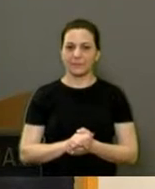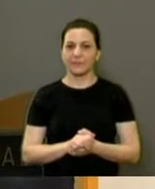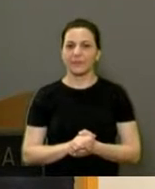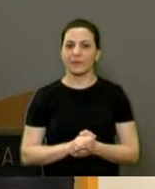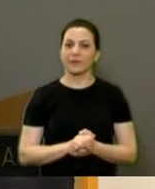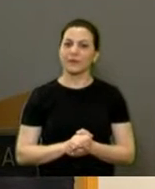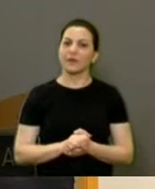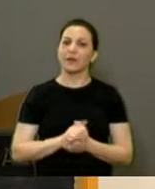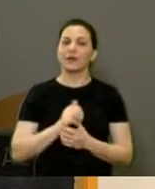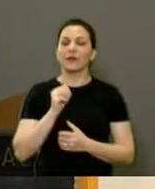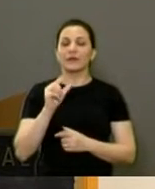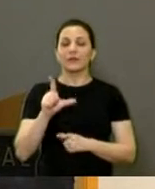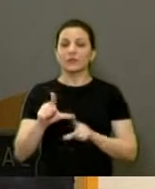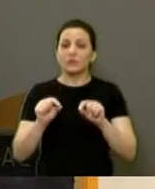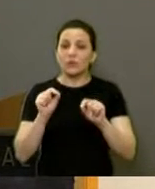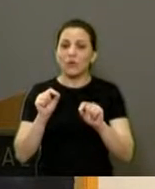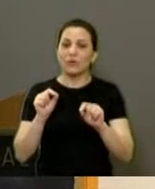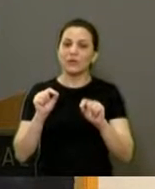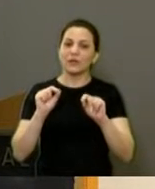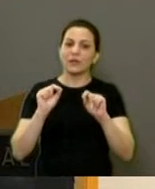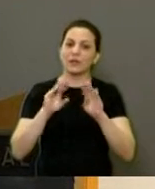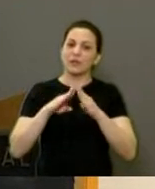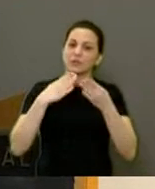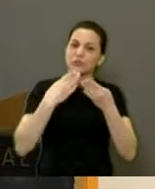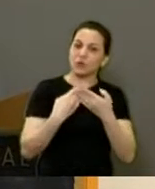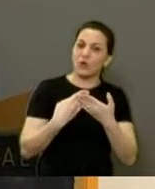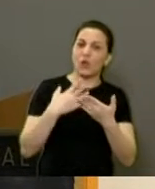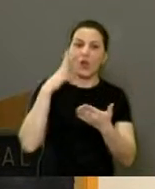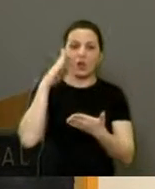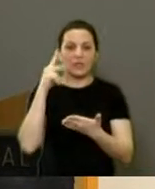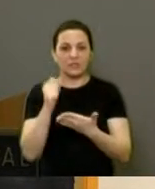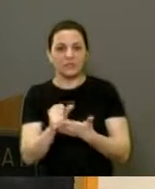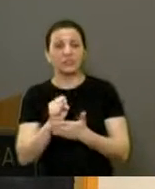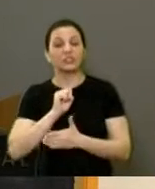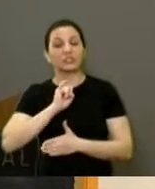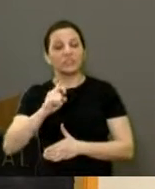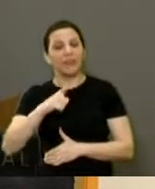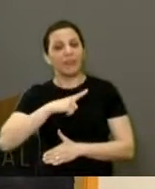Araraquara ele é opcional, cada escola decide se comemora ou não comemora.